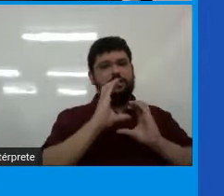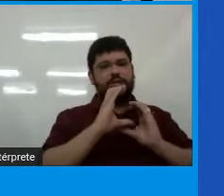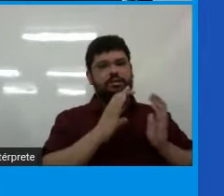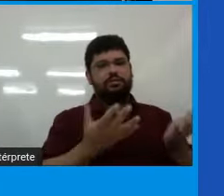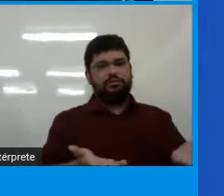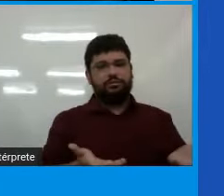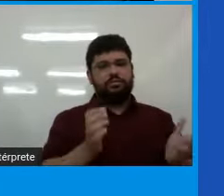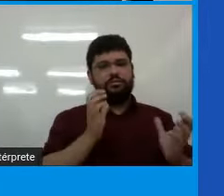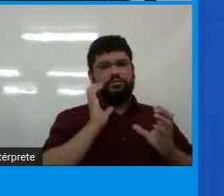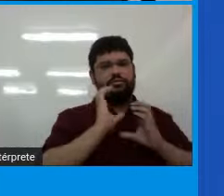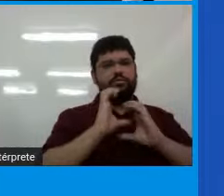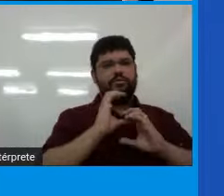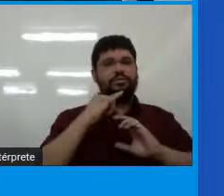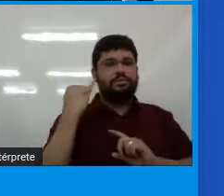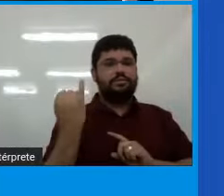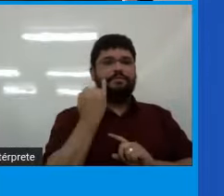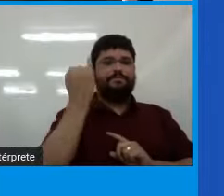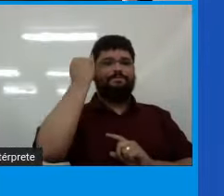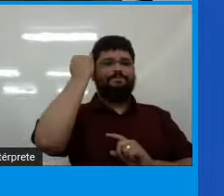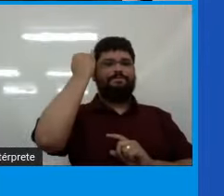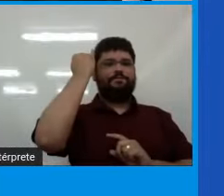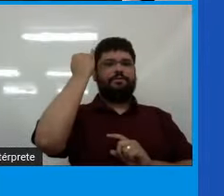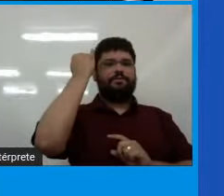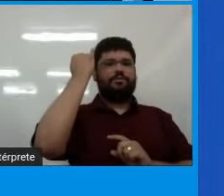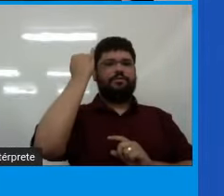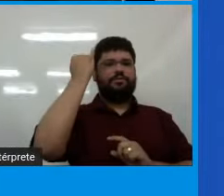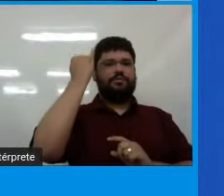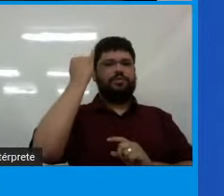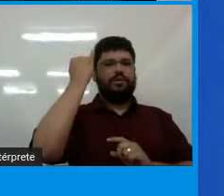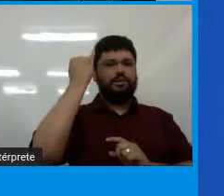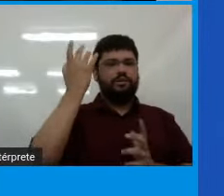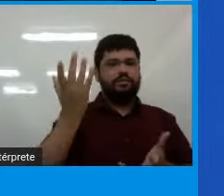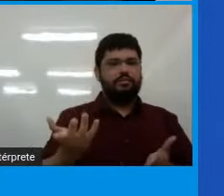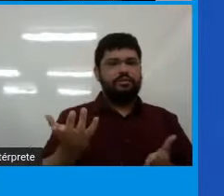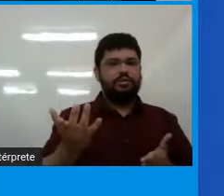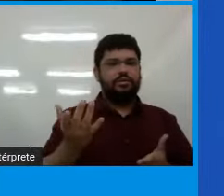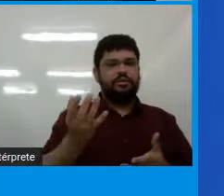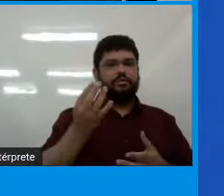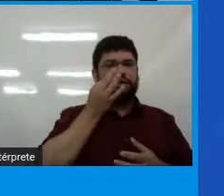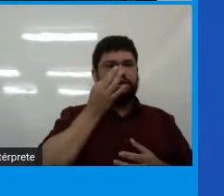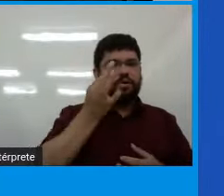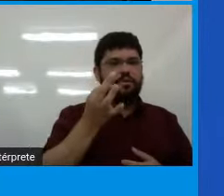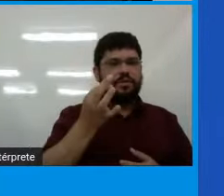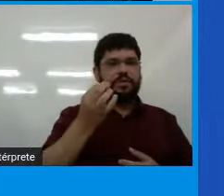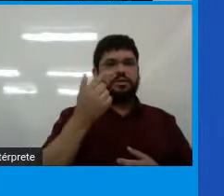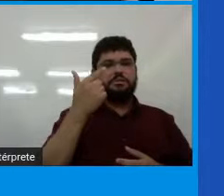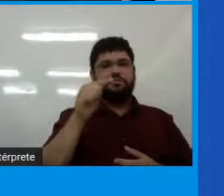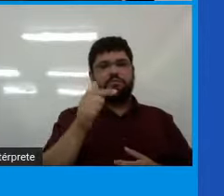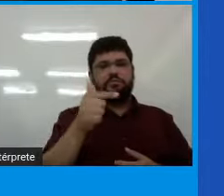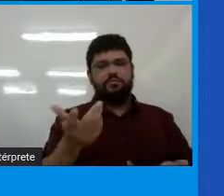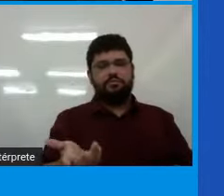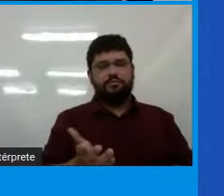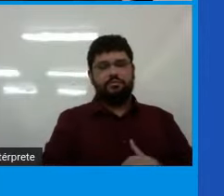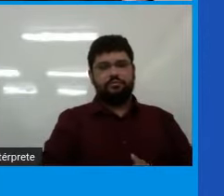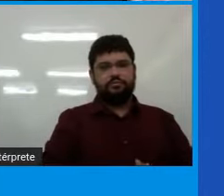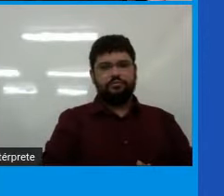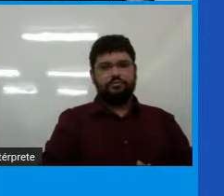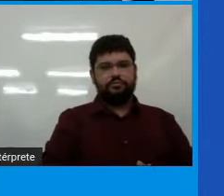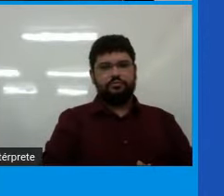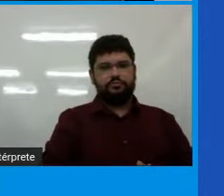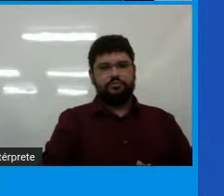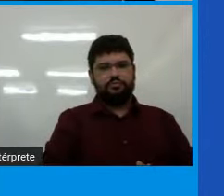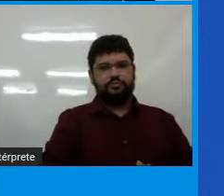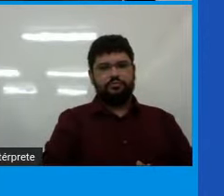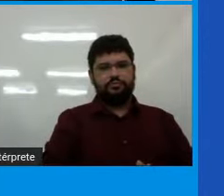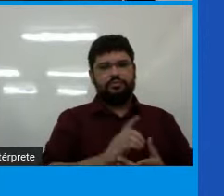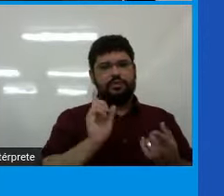a comunicação ela é primordial para que esse não presencial funcione da forma melhor possível. E,